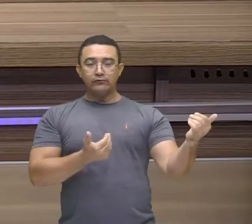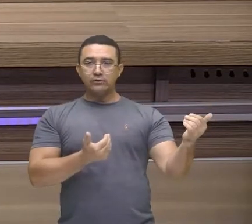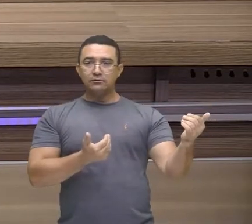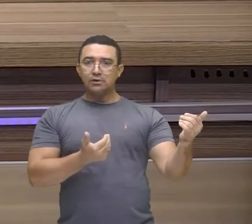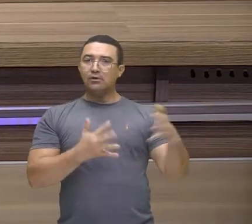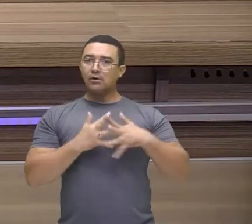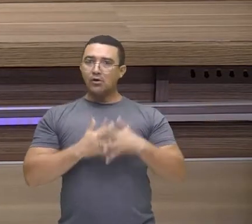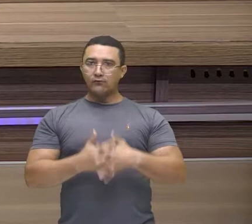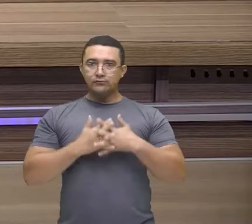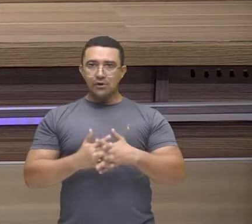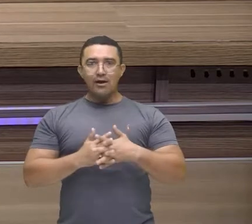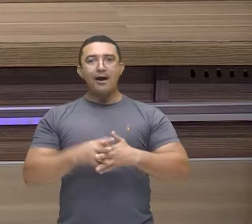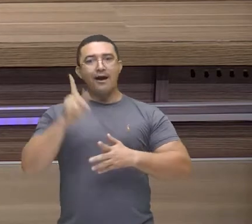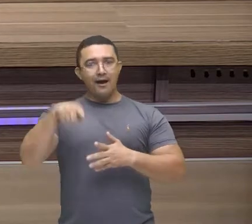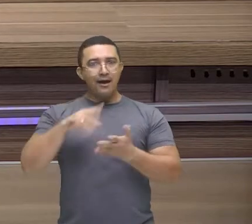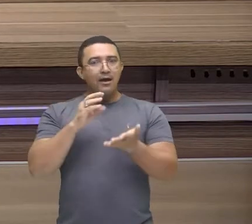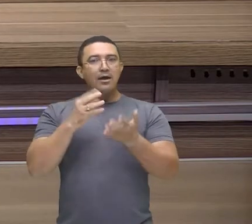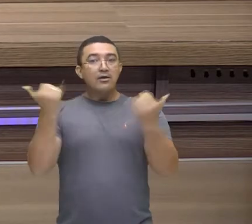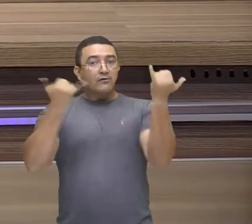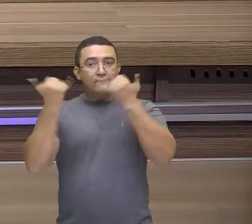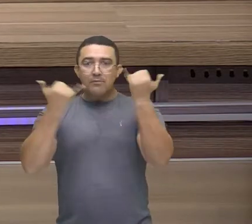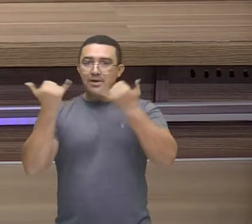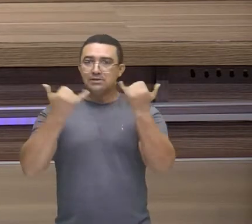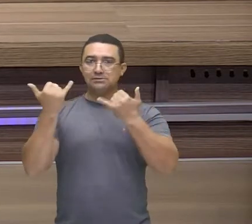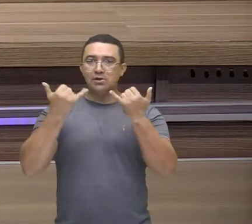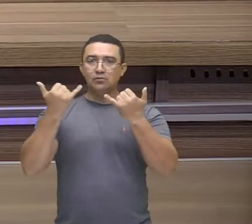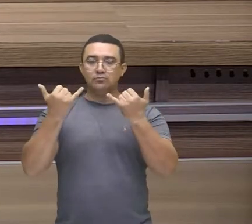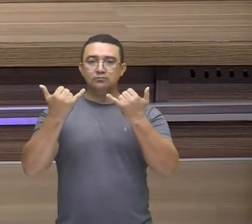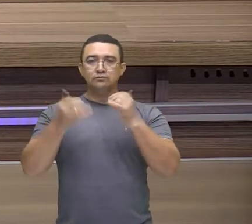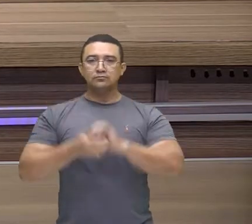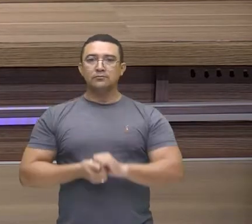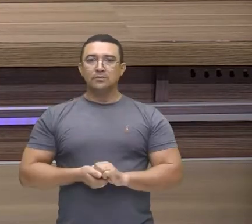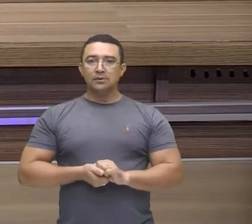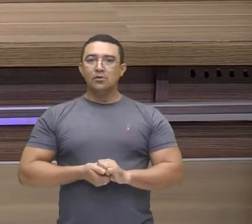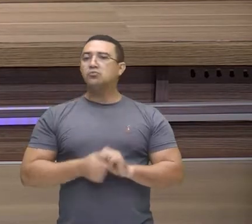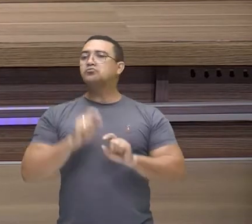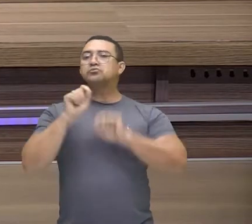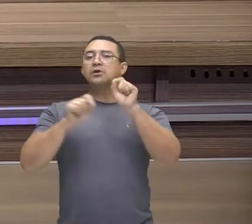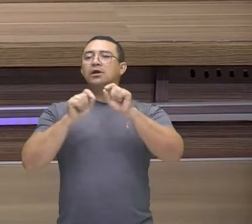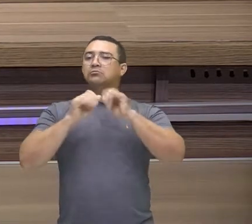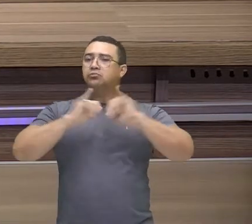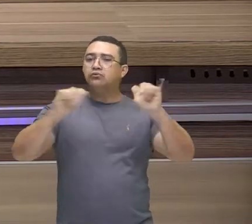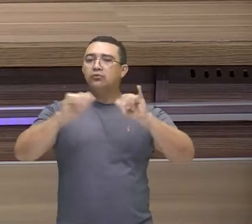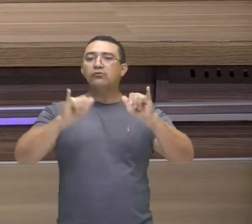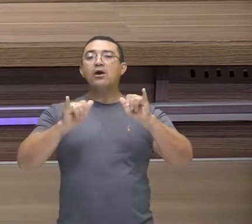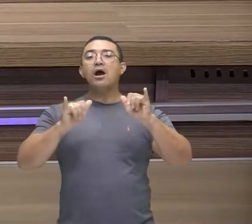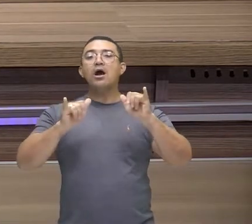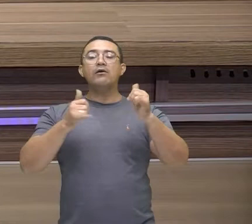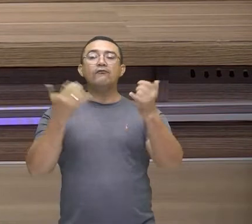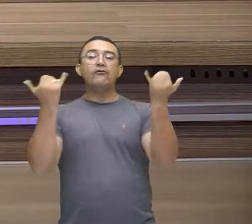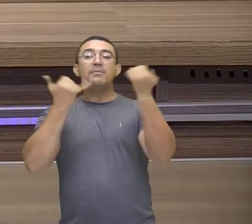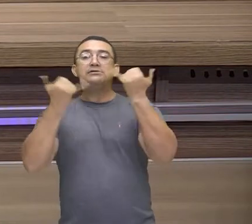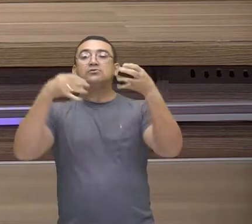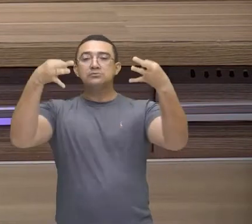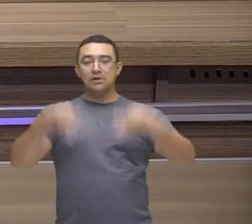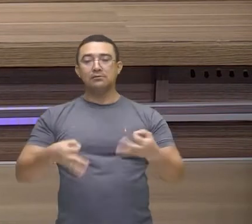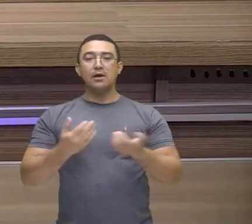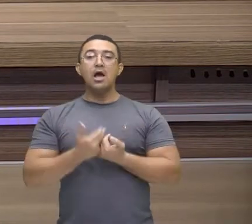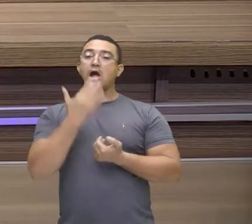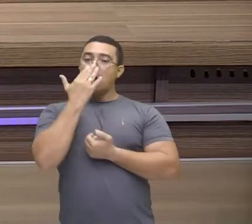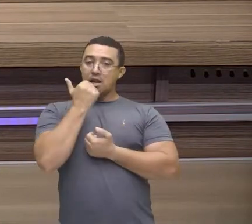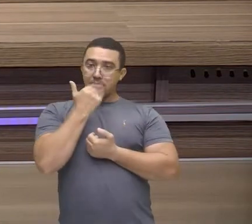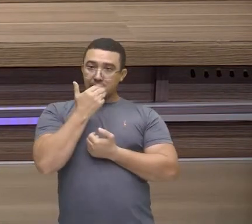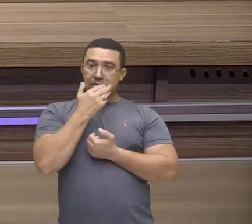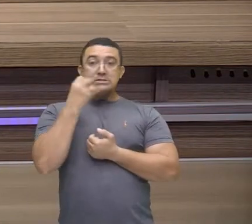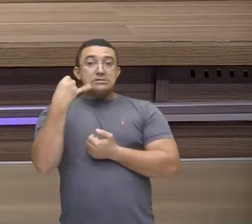para a informação, porque vai ser a informação correta que vai fazer o desenvolvimento. Olha, alimentação. Se a criança